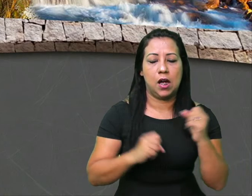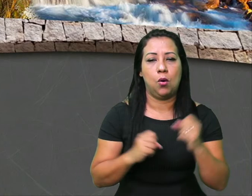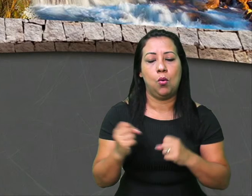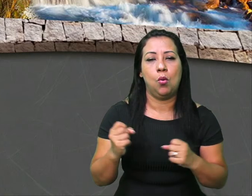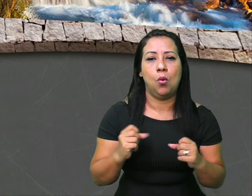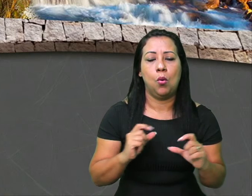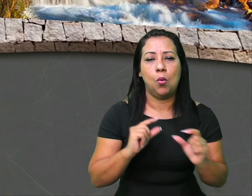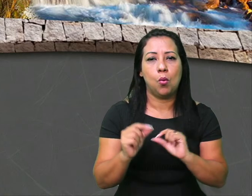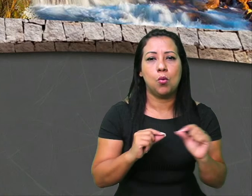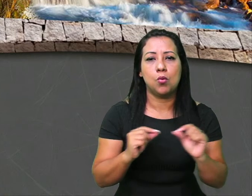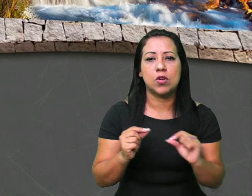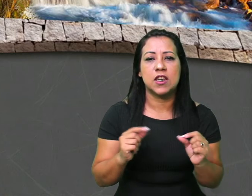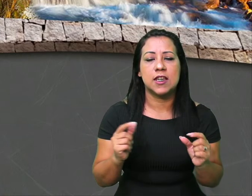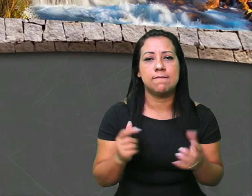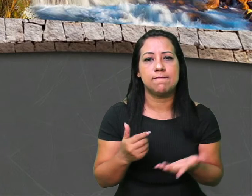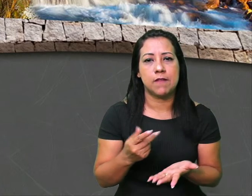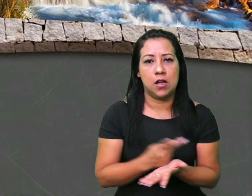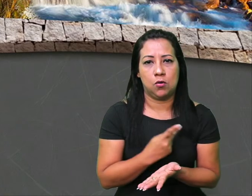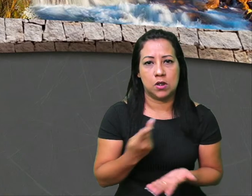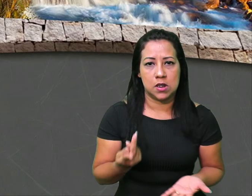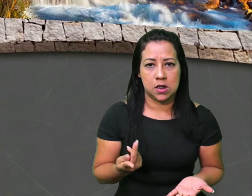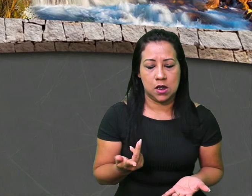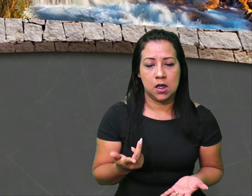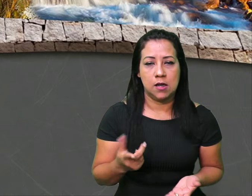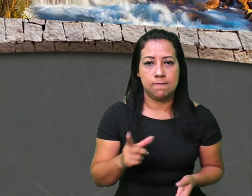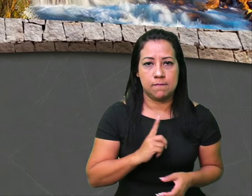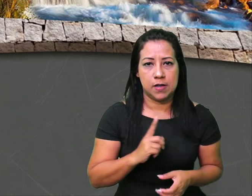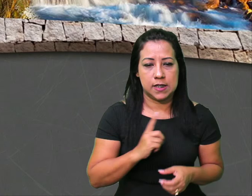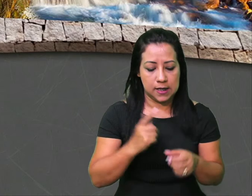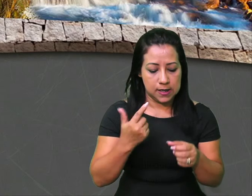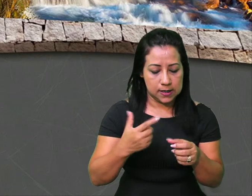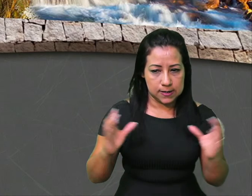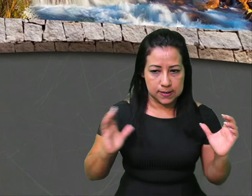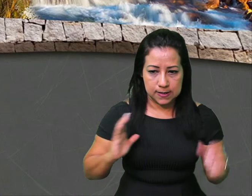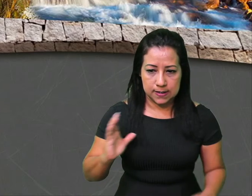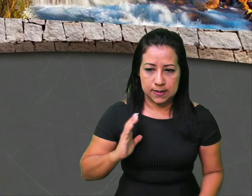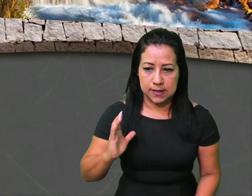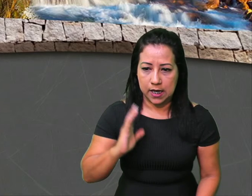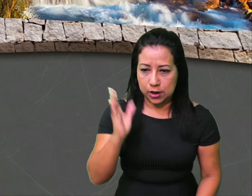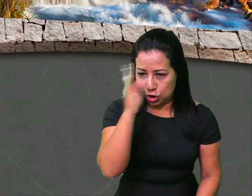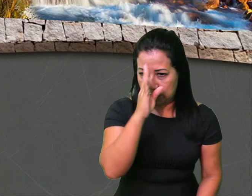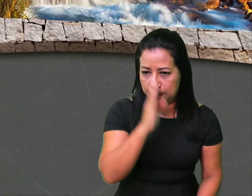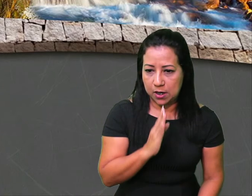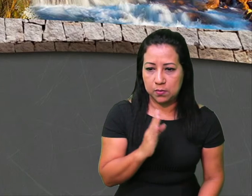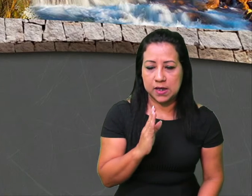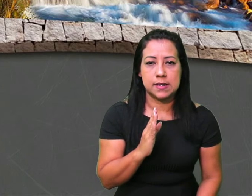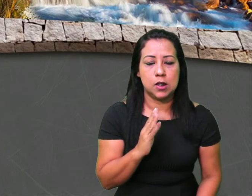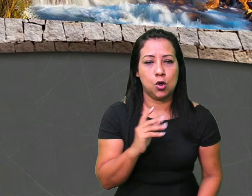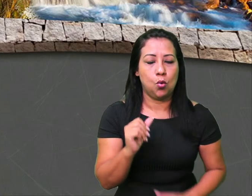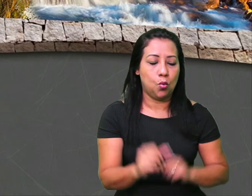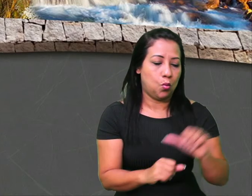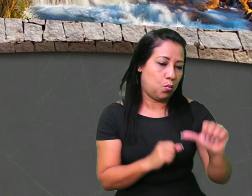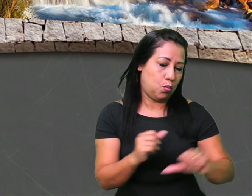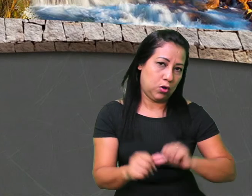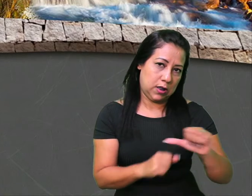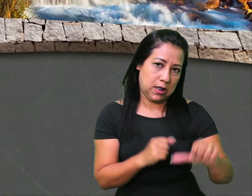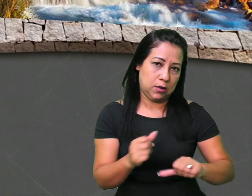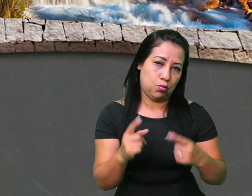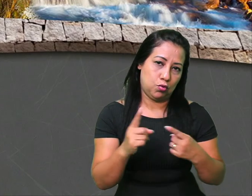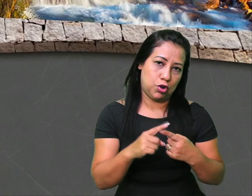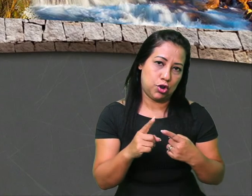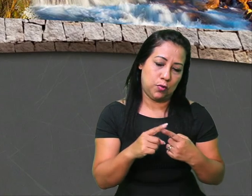Vai ter cidades pelo Brasil afora, mudando a sua função, como nós vimos agora há